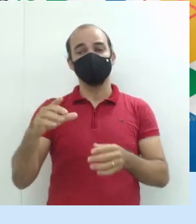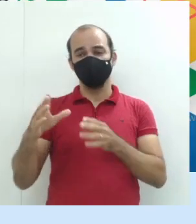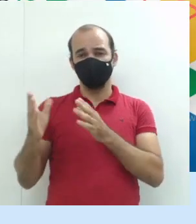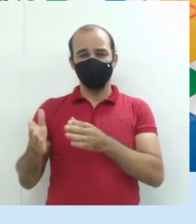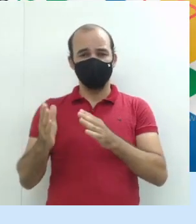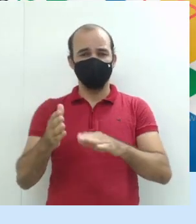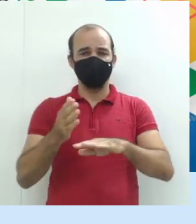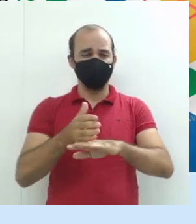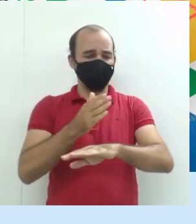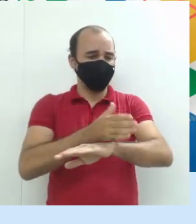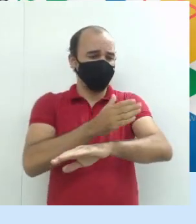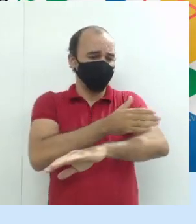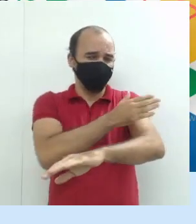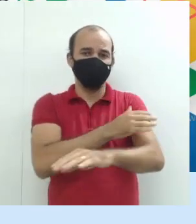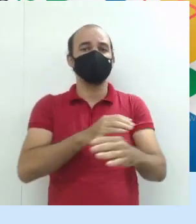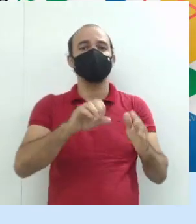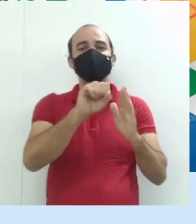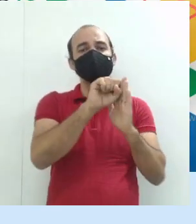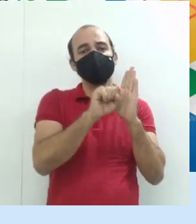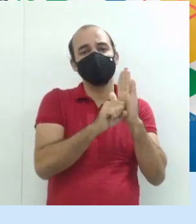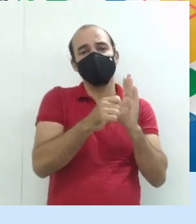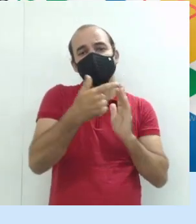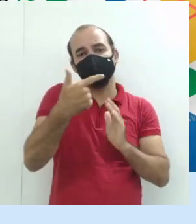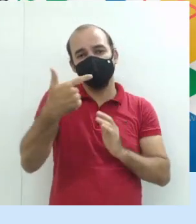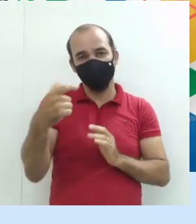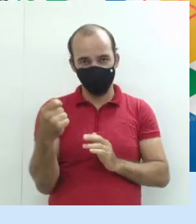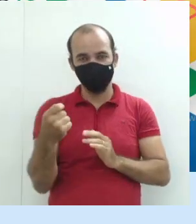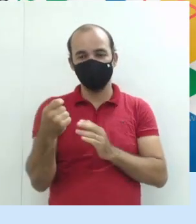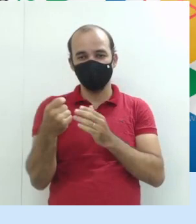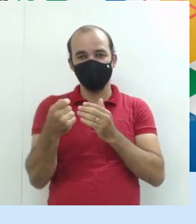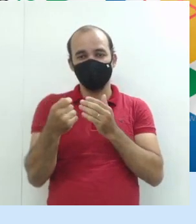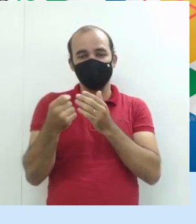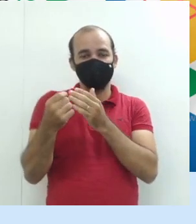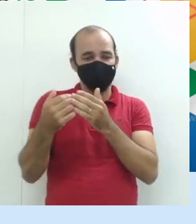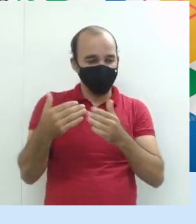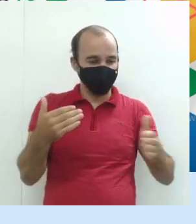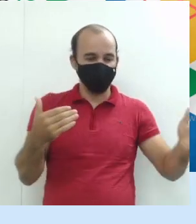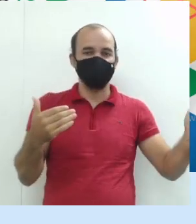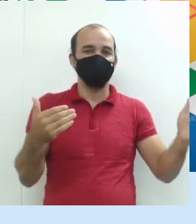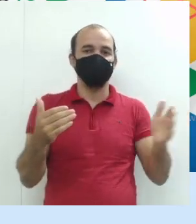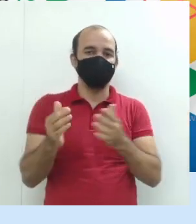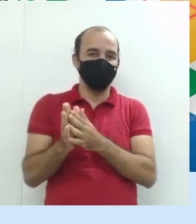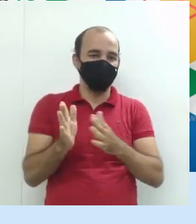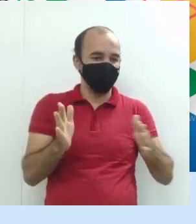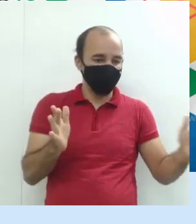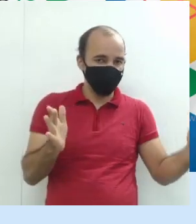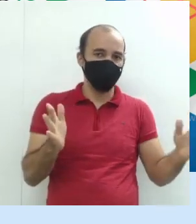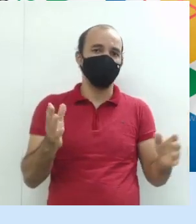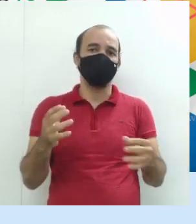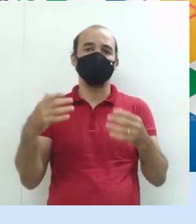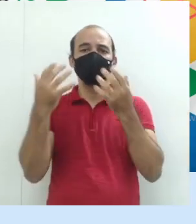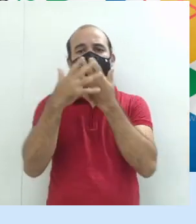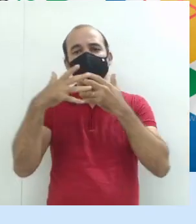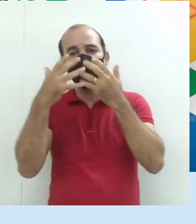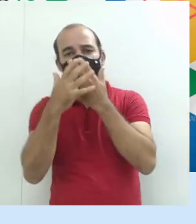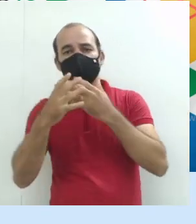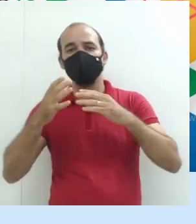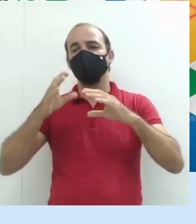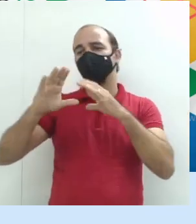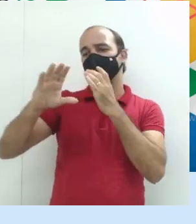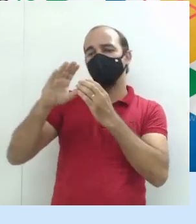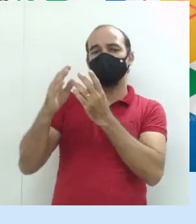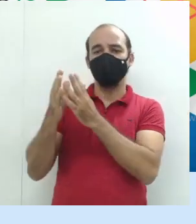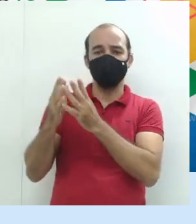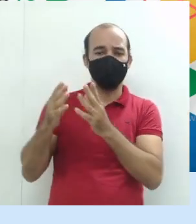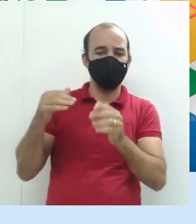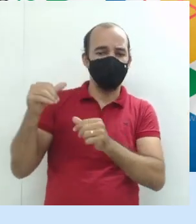a partir do século XX, tá? Então, a partir do século XX, a música se moderniza e ganha nova